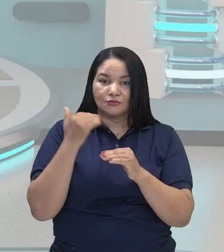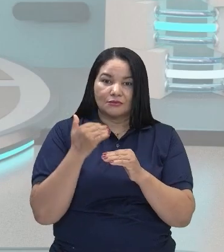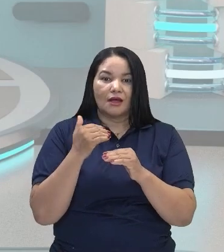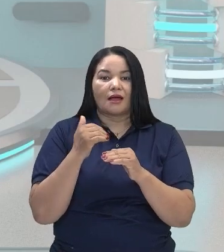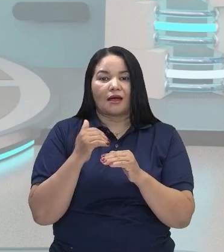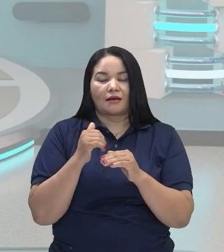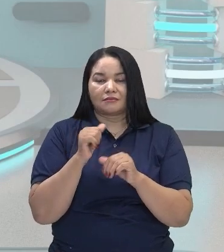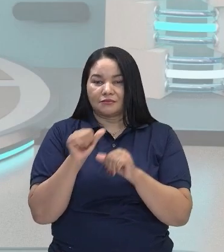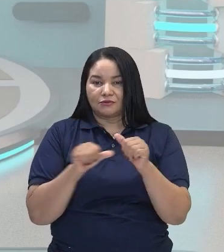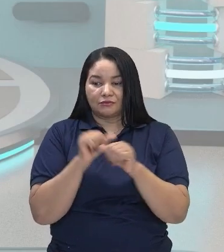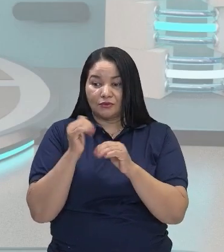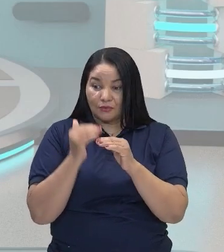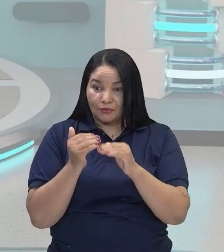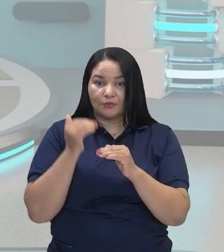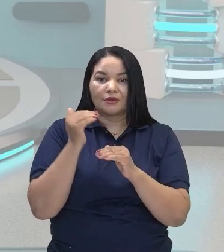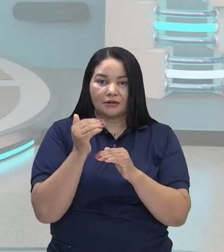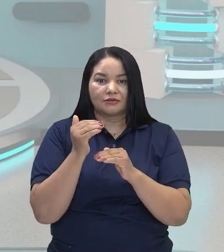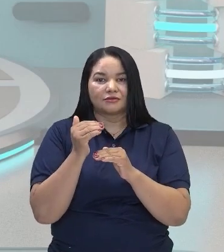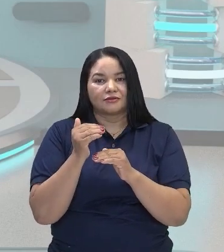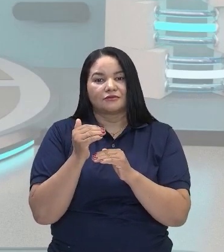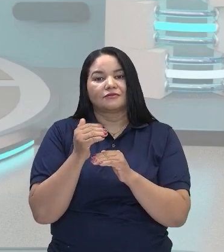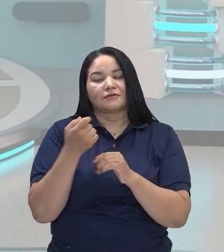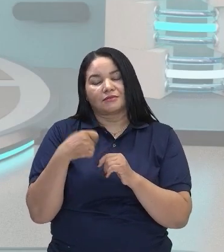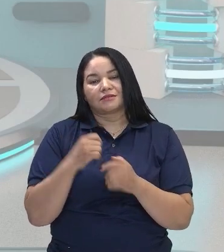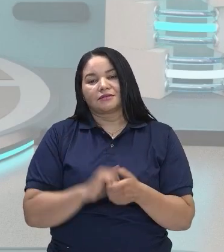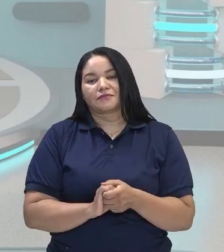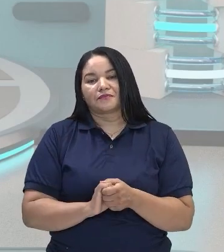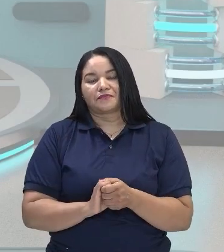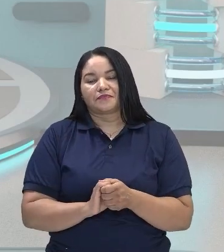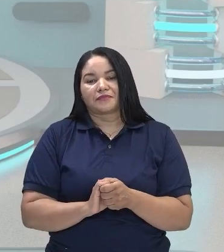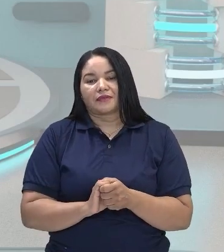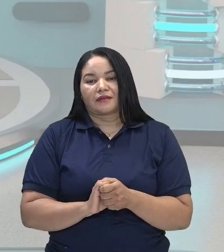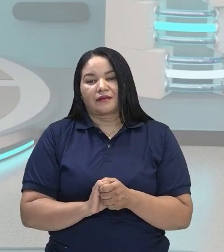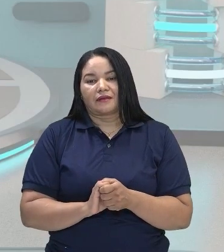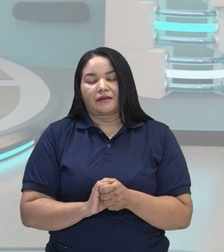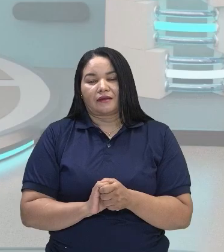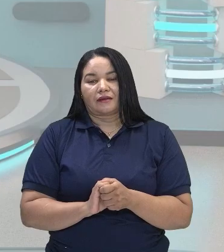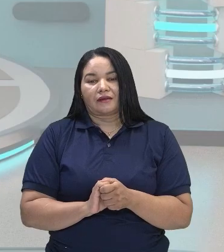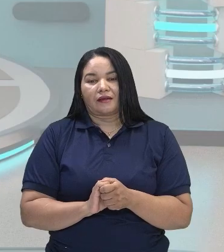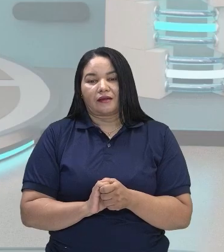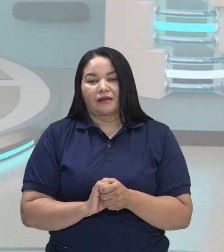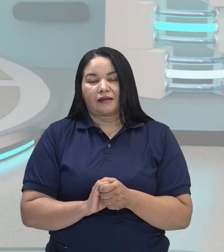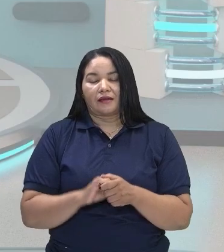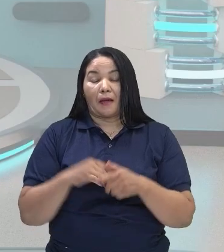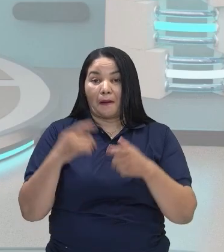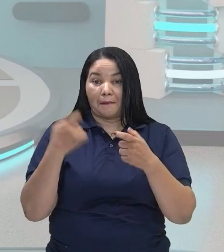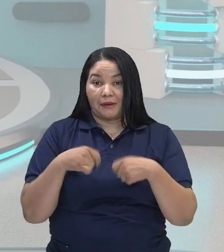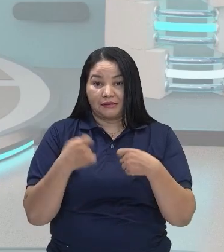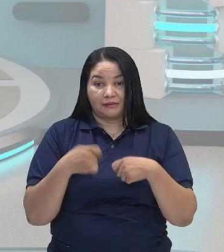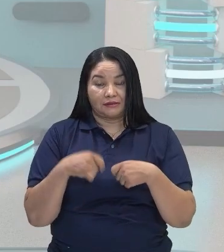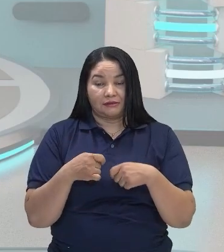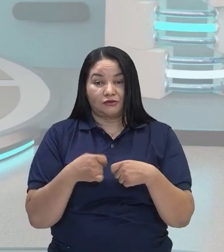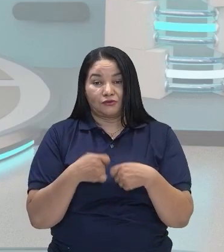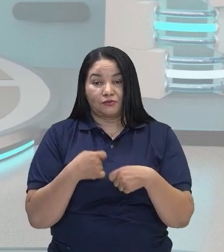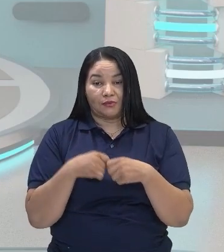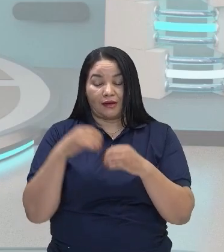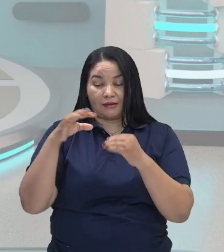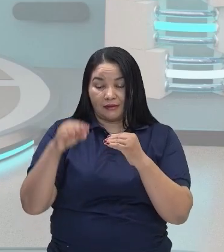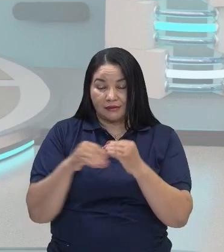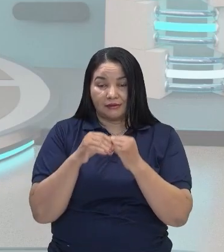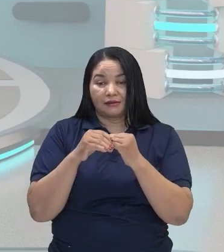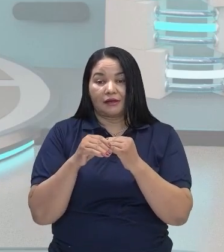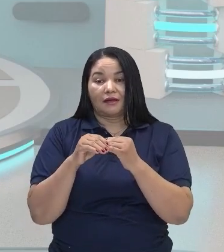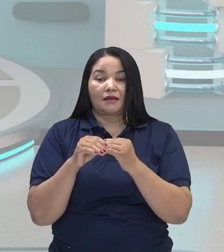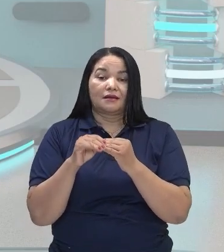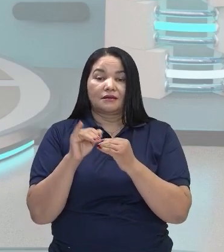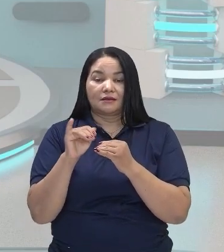ele num superlativo, na sua forma superlativa, eu devo acrescentar IST em adjetivos